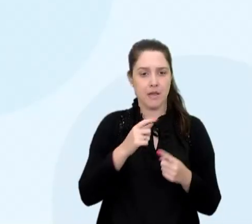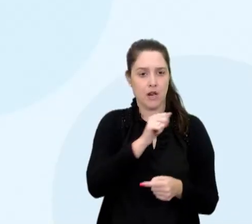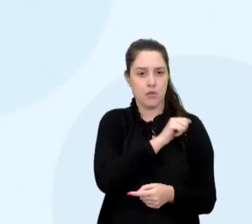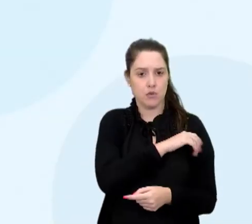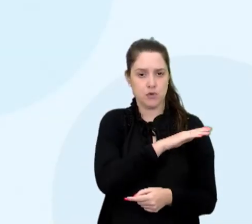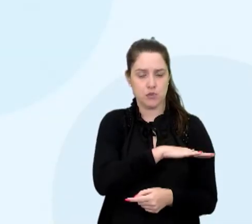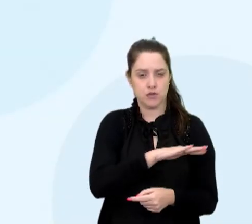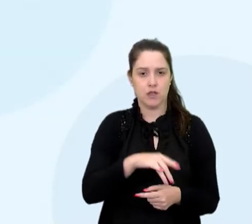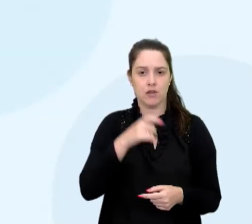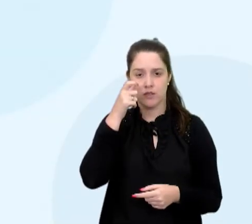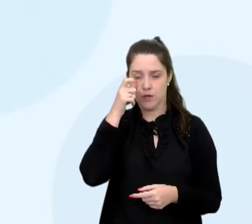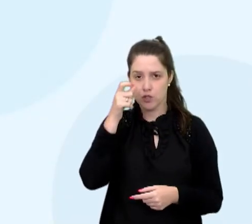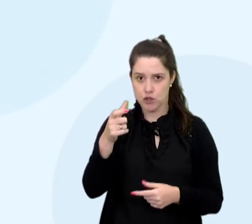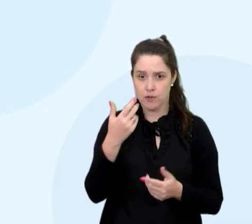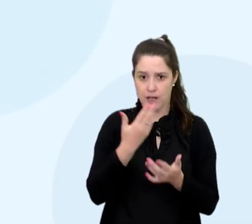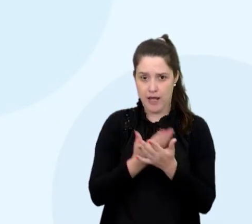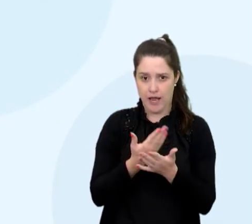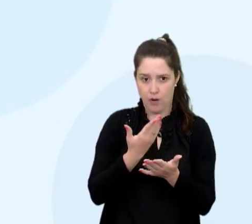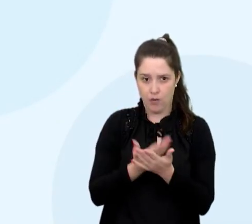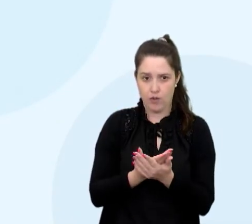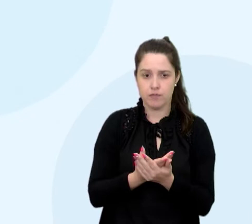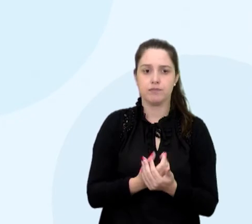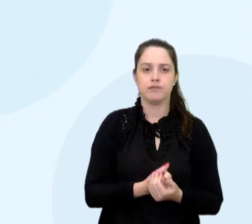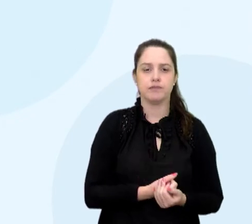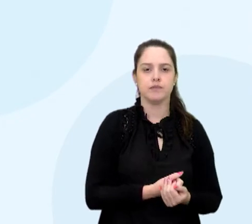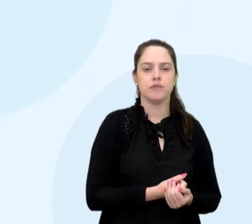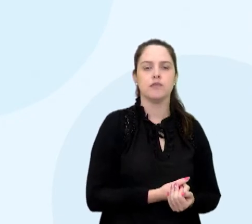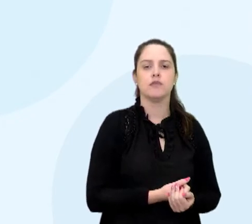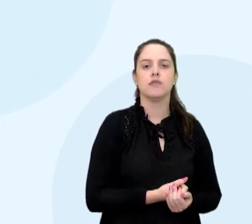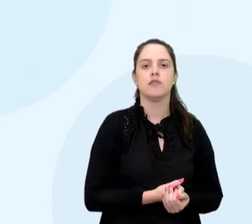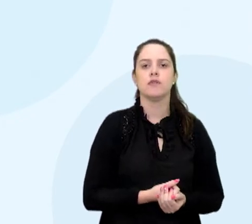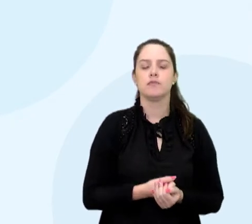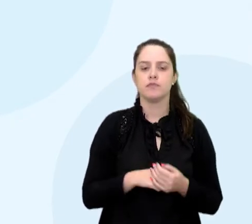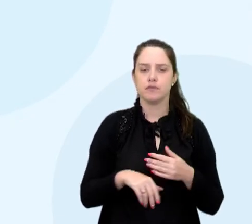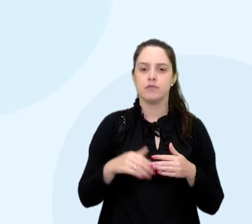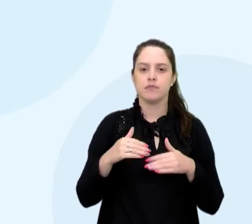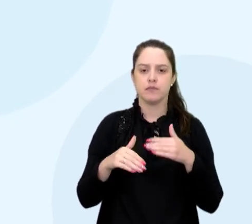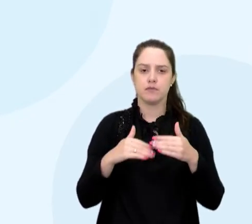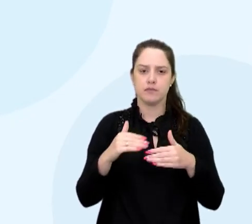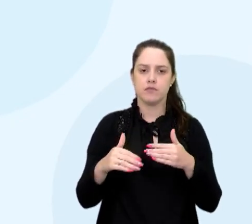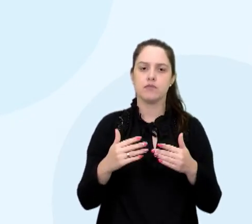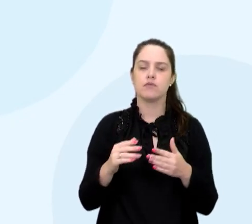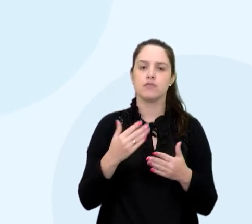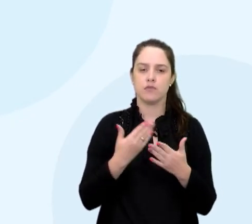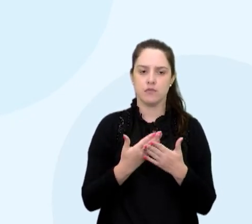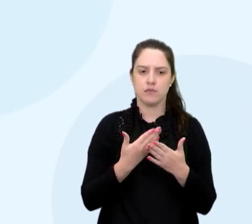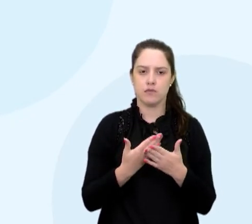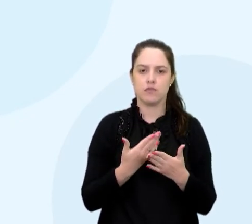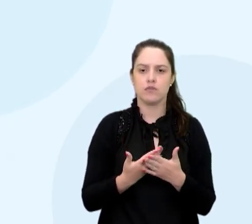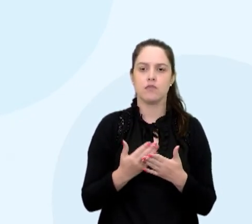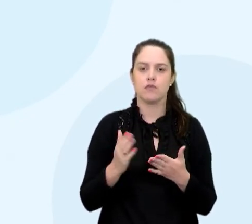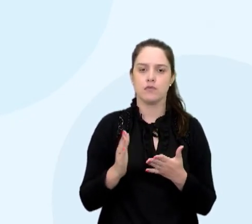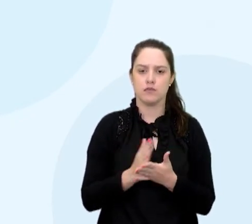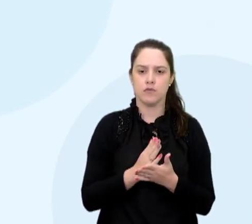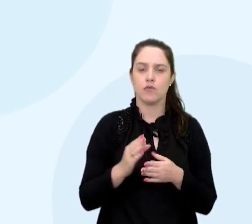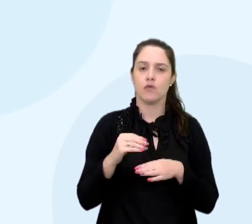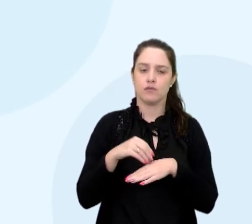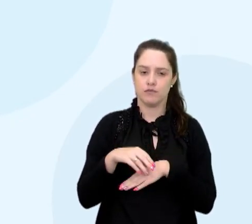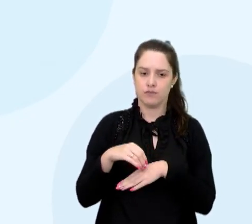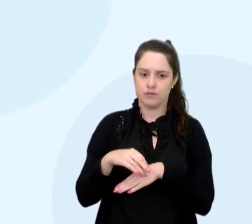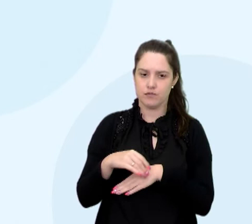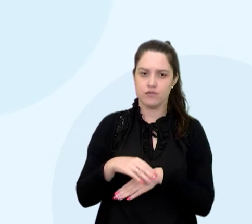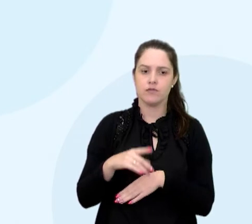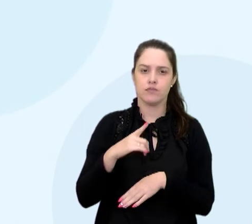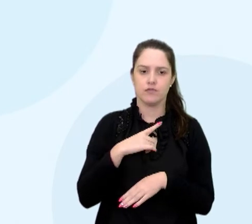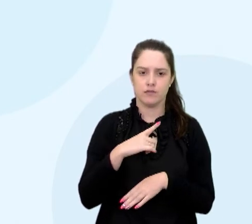estão assistindo a essa aula sem o auxílio do professor, né, que estão fazendo essa aula como autodidatas, a gente poderia dizer,